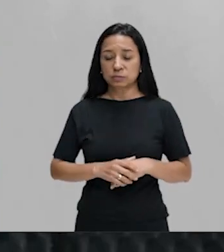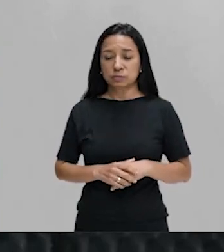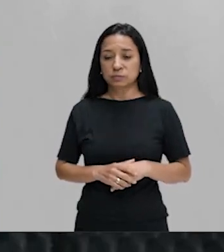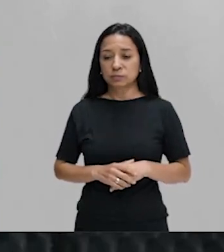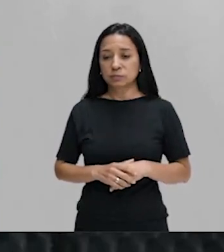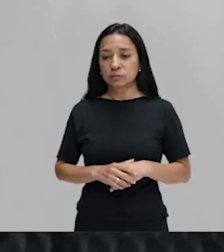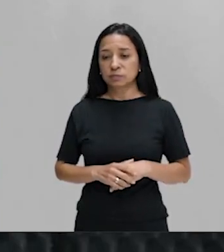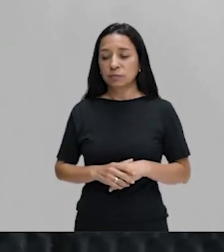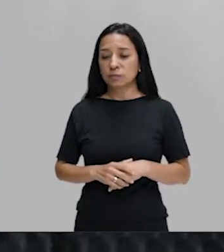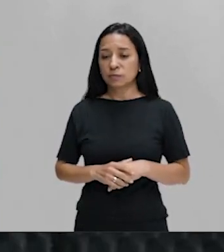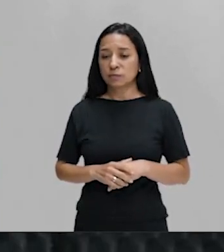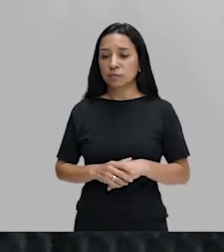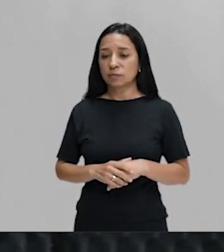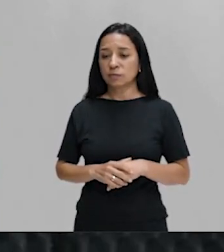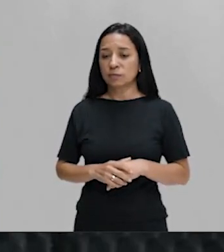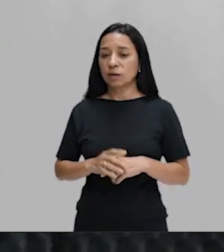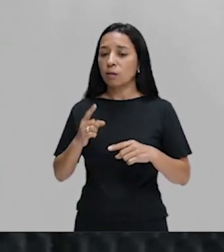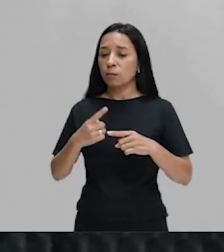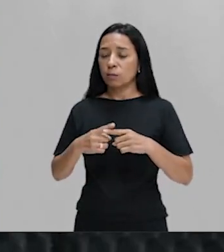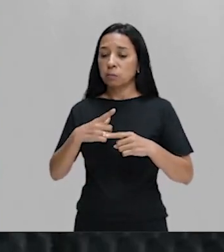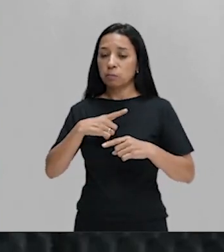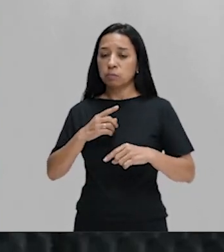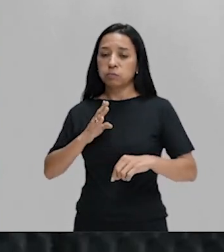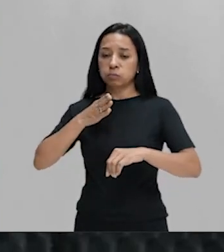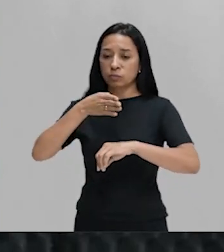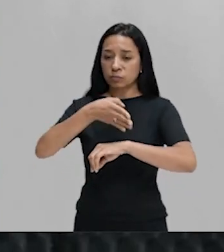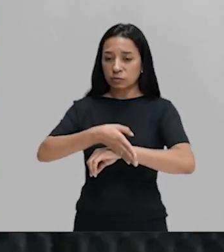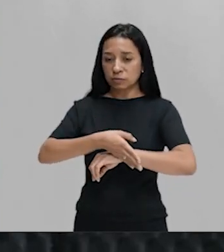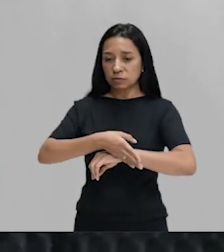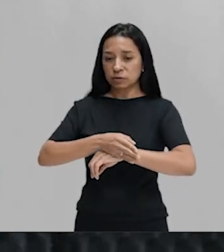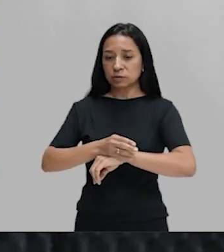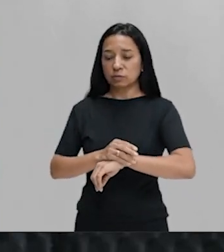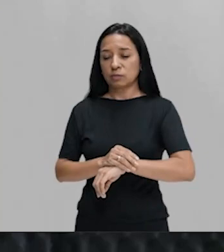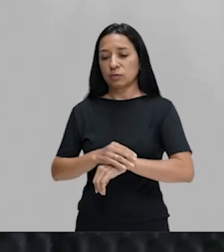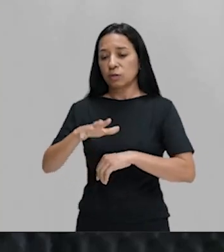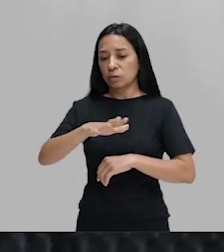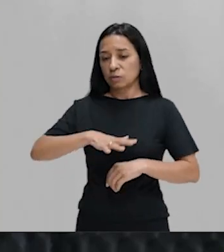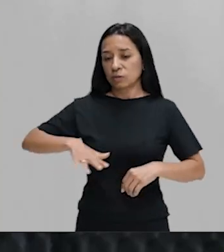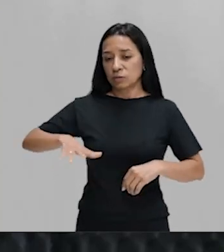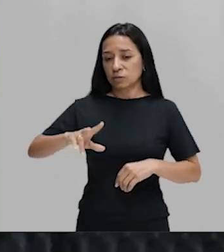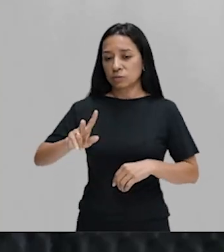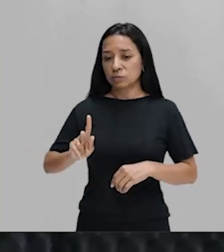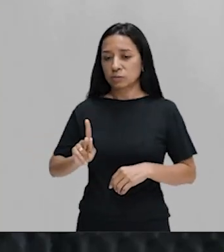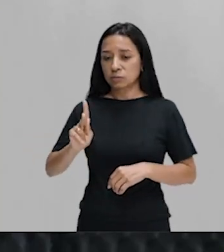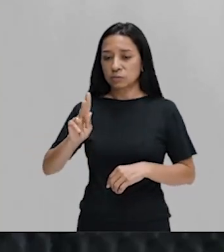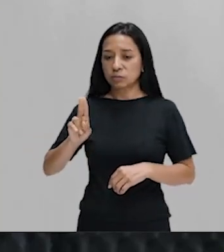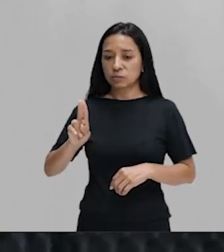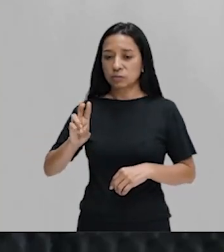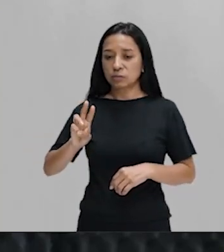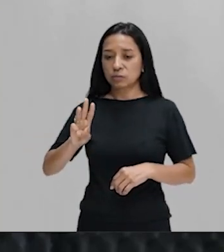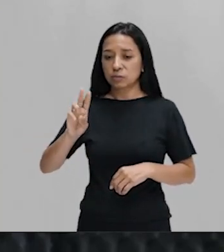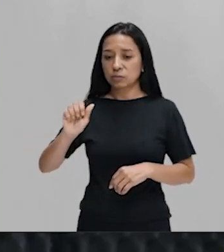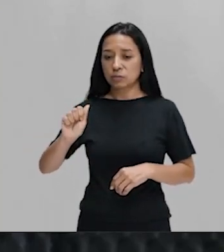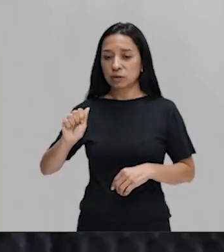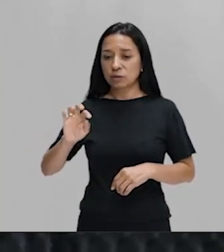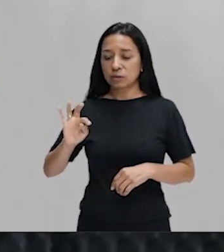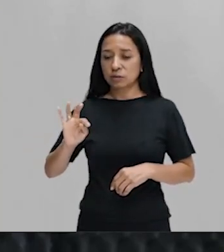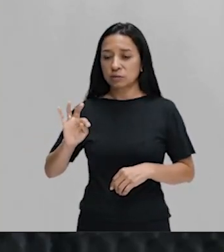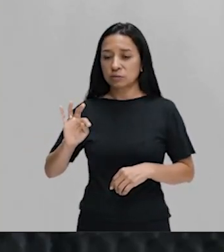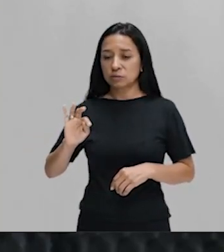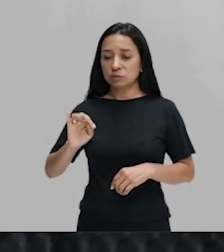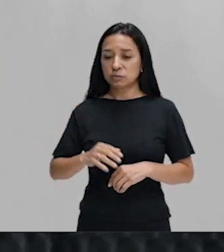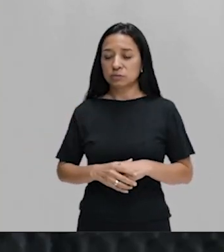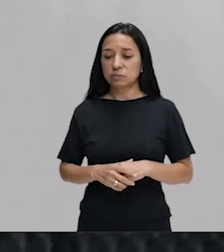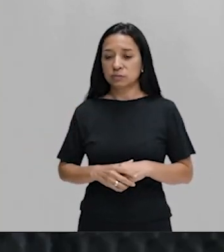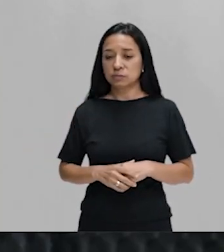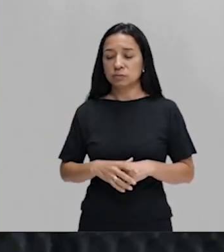E por conta dessa invasão na região do Kuwait. E aí, galera, nós teremos, inclusive, uma das